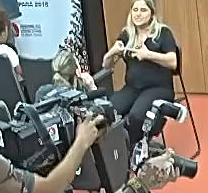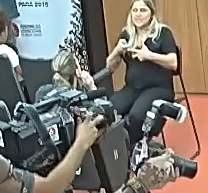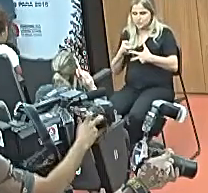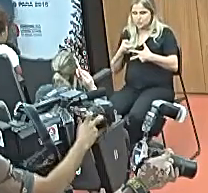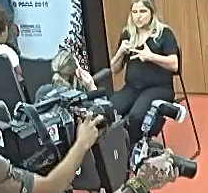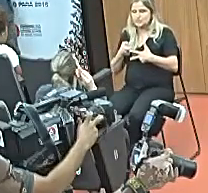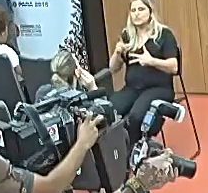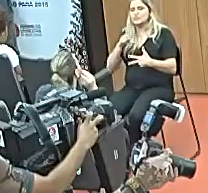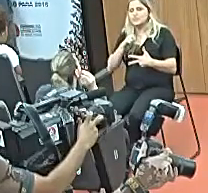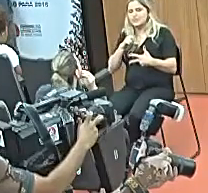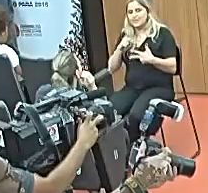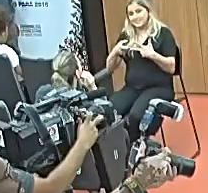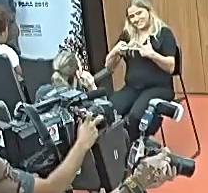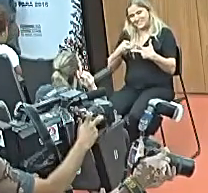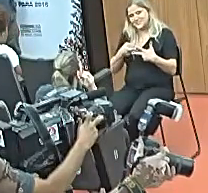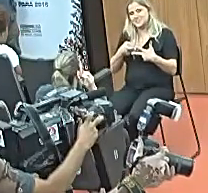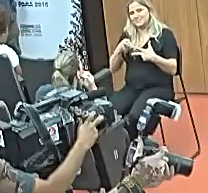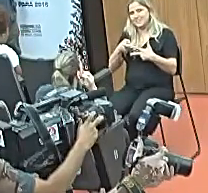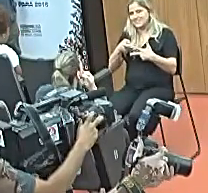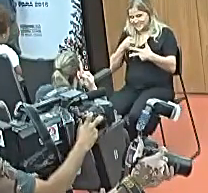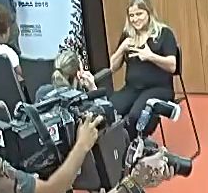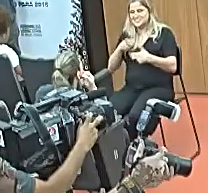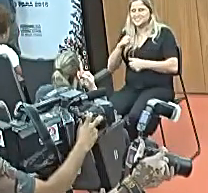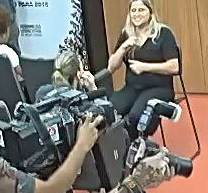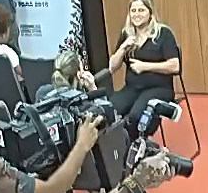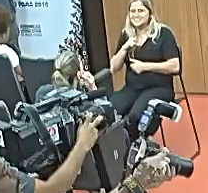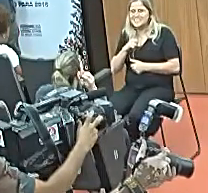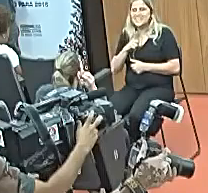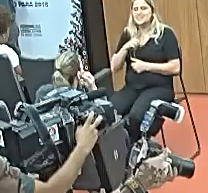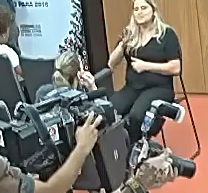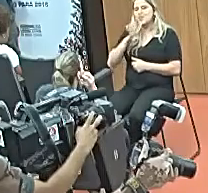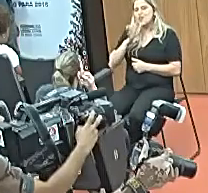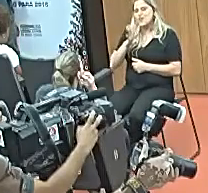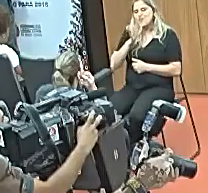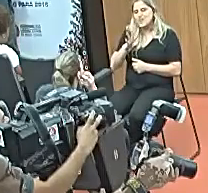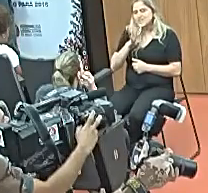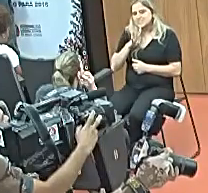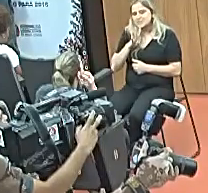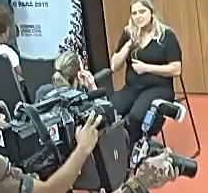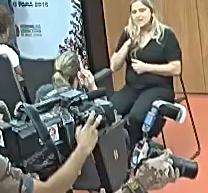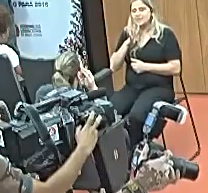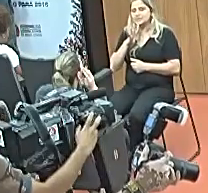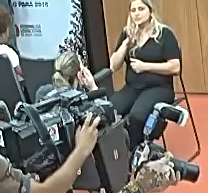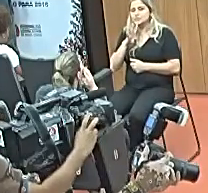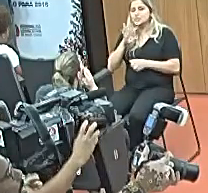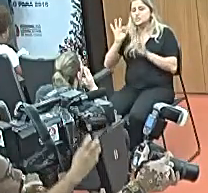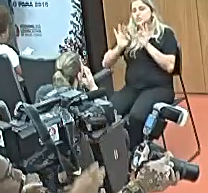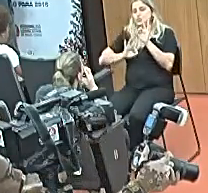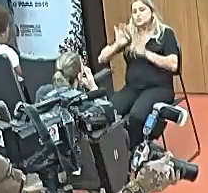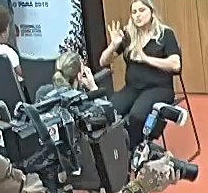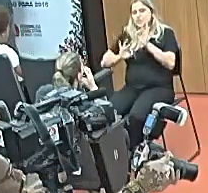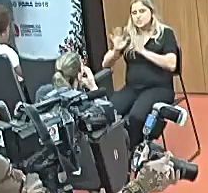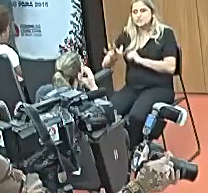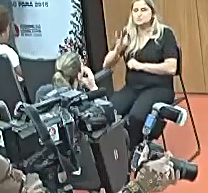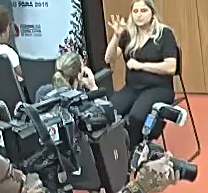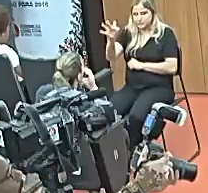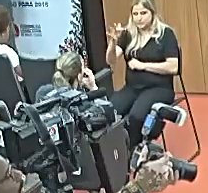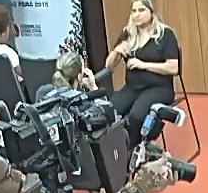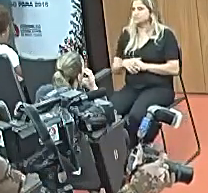conhecimento bastante consistente do que são os desafios e quase projeto vem pela frente